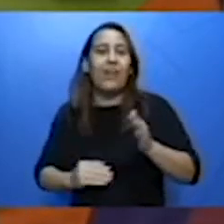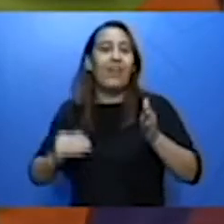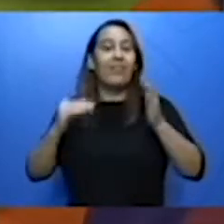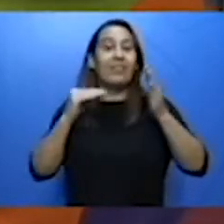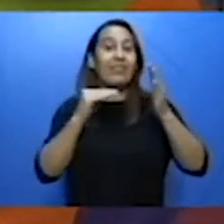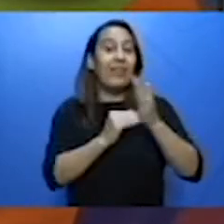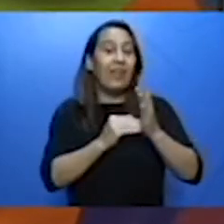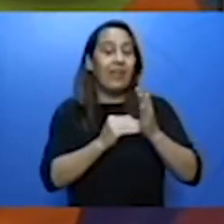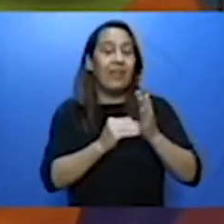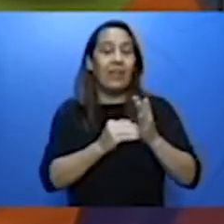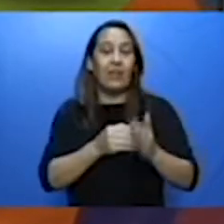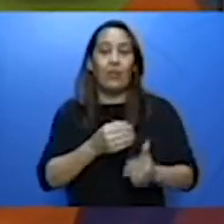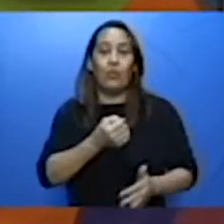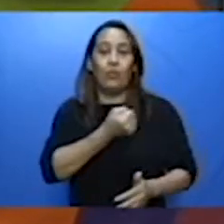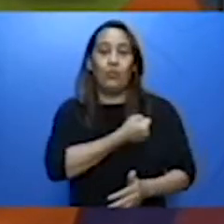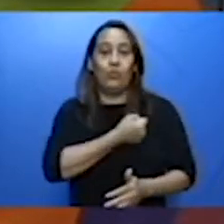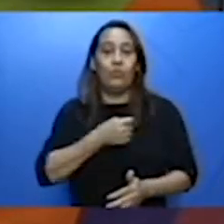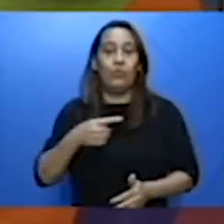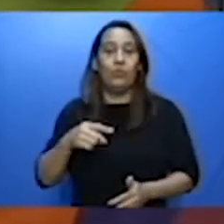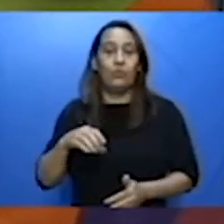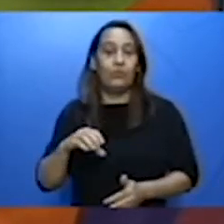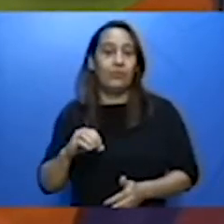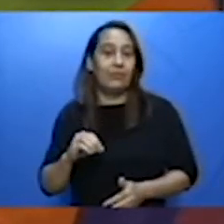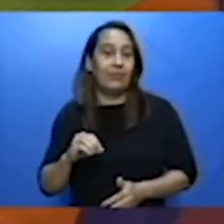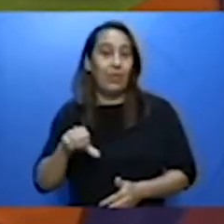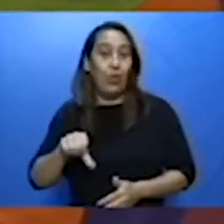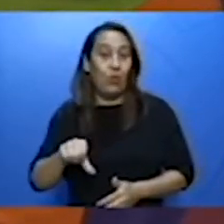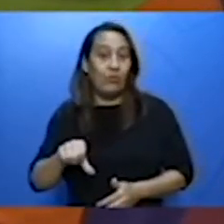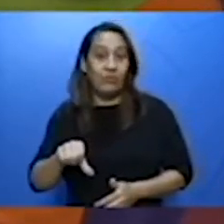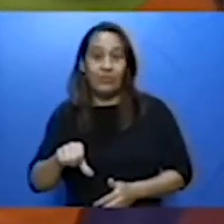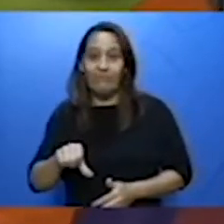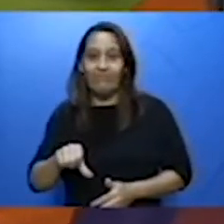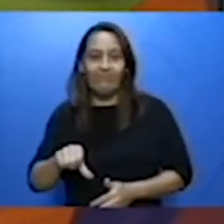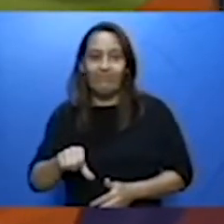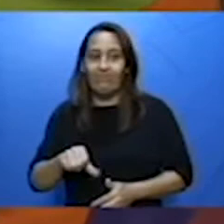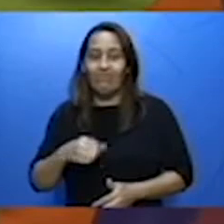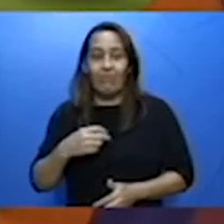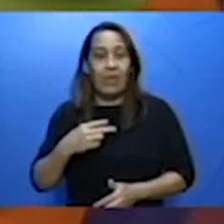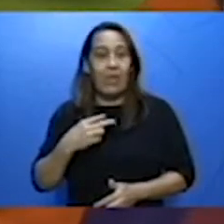da unidade? E 12, gente,